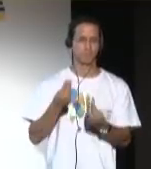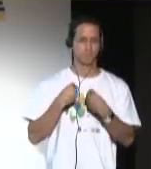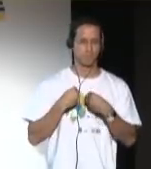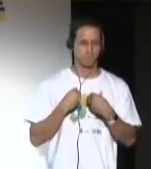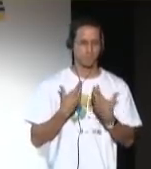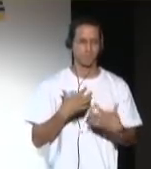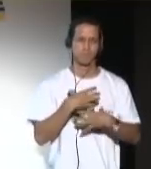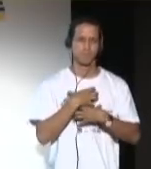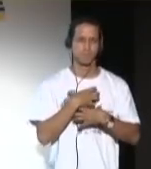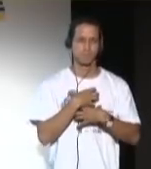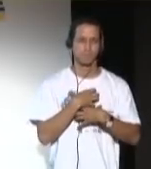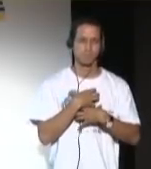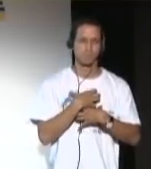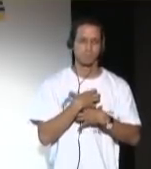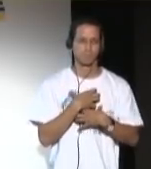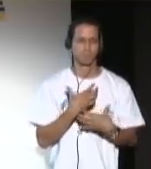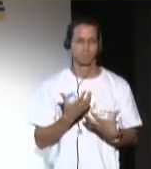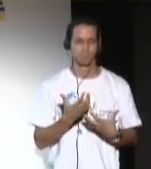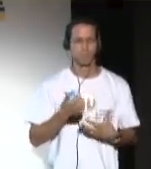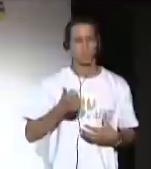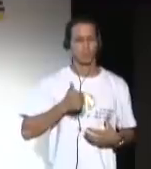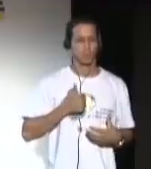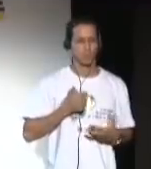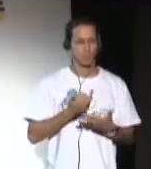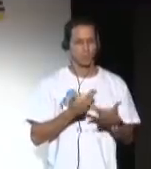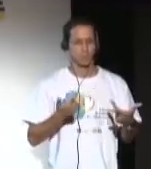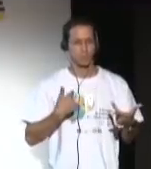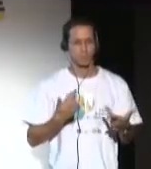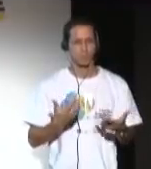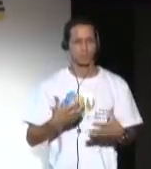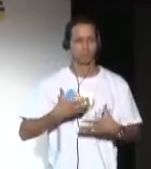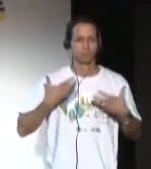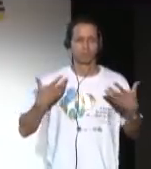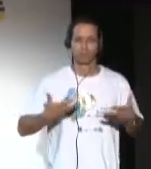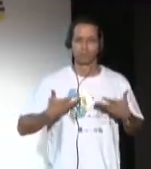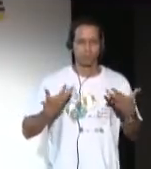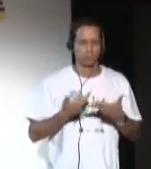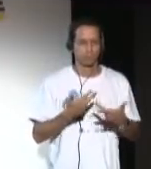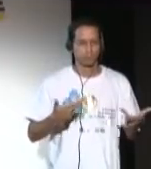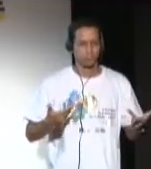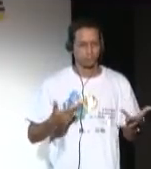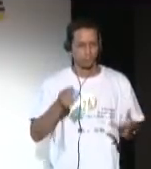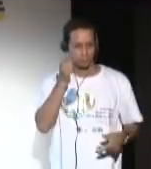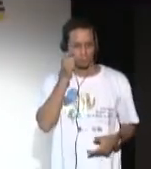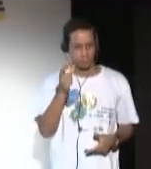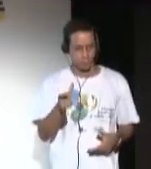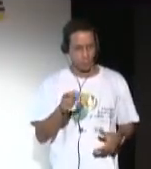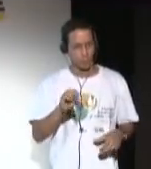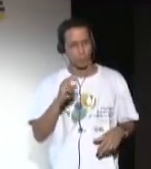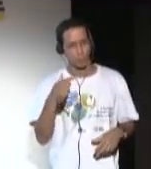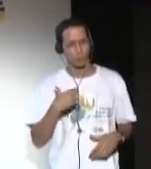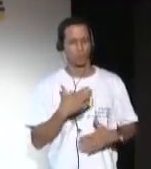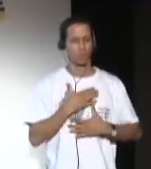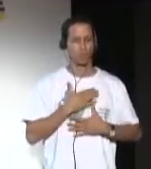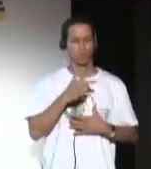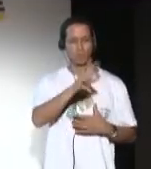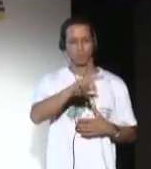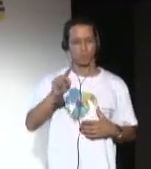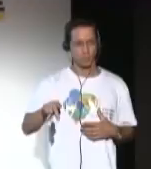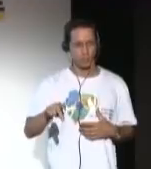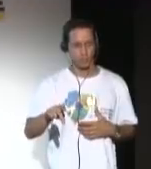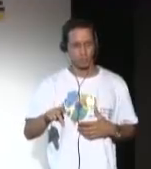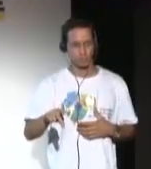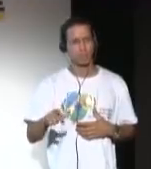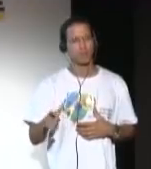que seja com uma emoção positiva, porque seja algo que te entusiasma, porque seja algo interessante, ou porque você gosta do professor, há